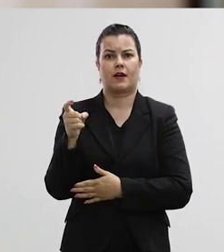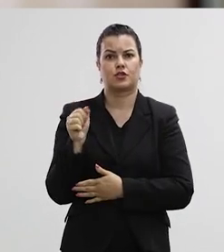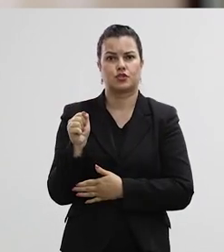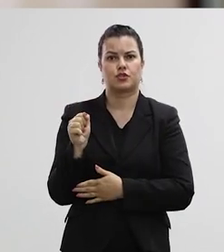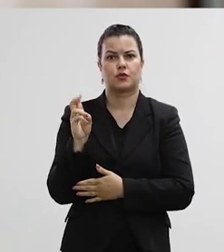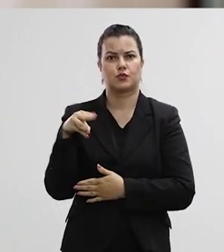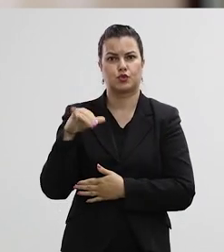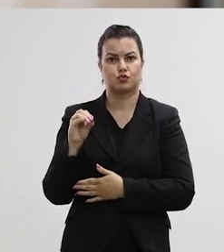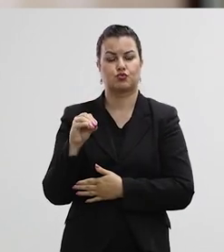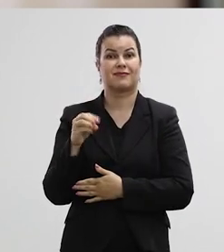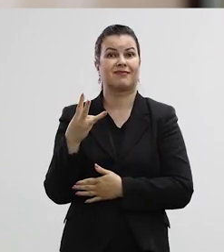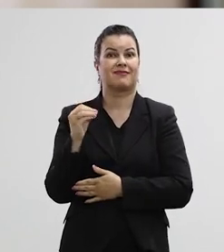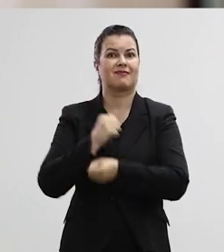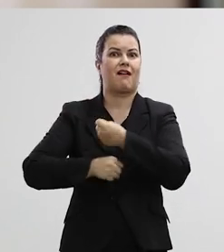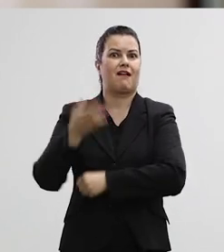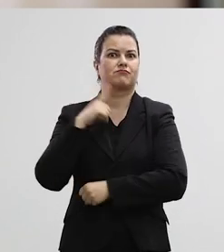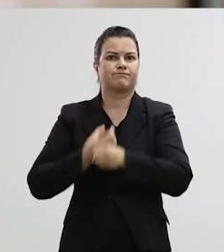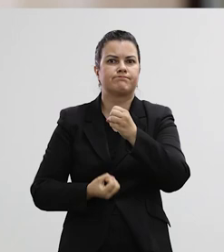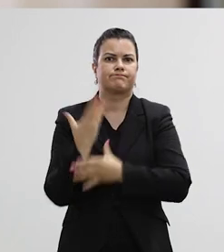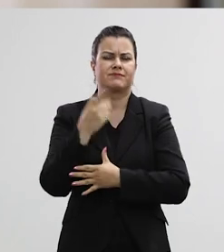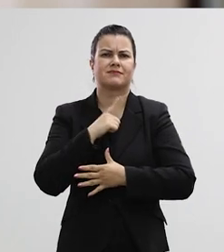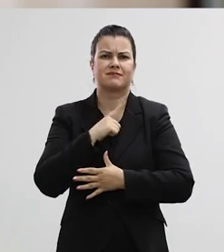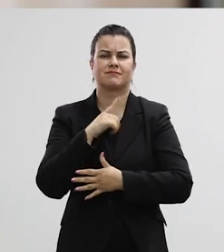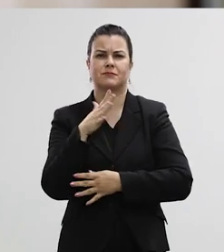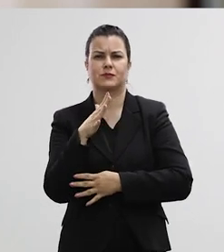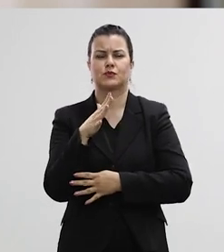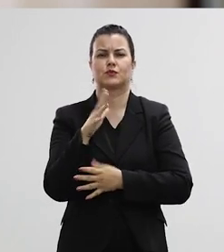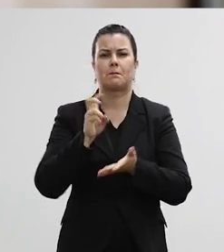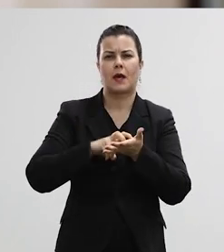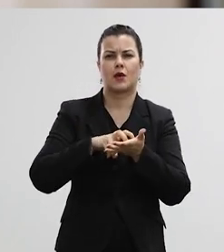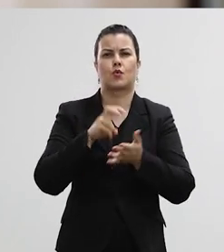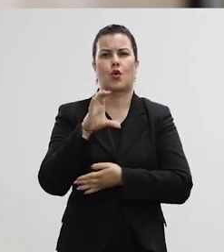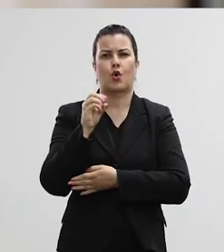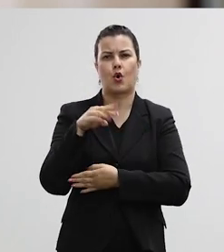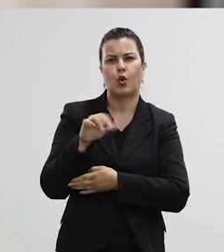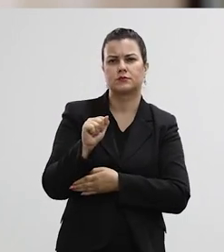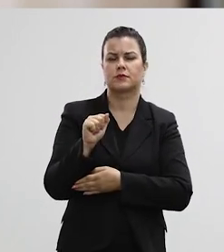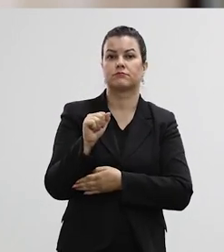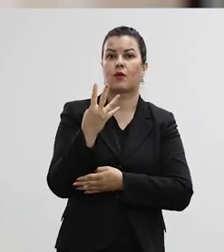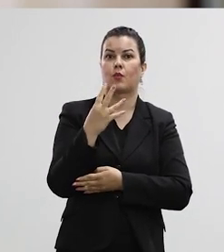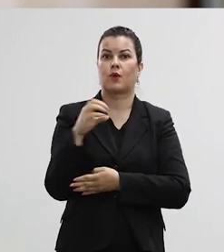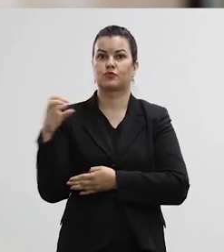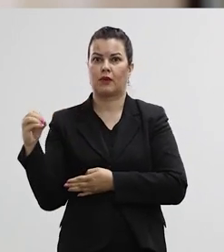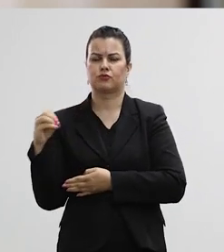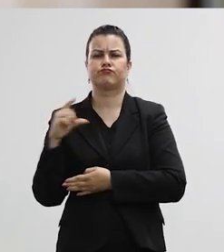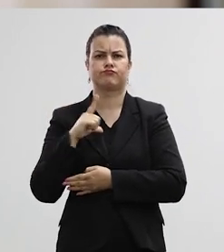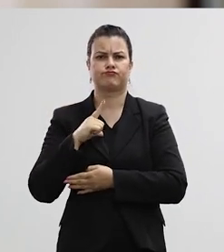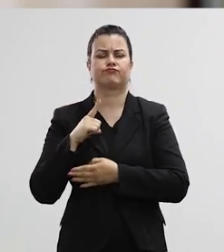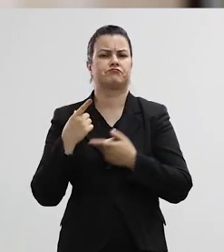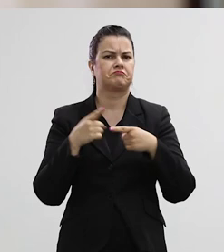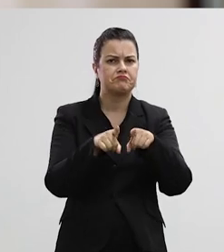de trinta anos e reúne mais de 400 contas correntes incluindo as que pertencem aos poderes e órgãos